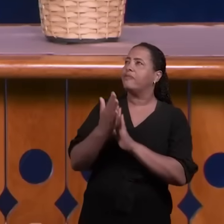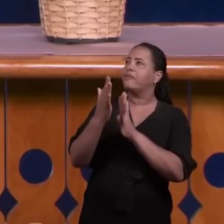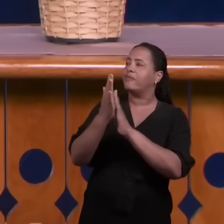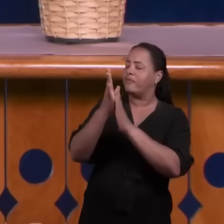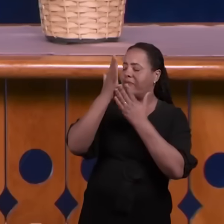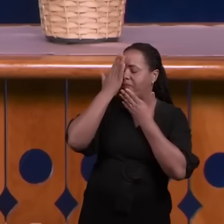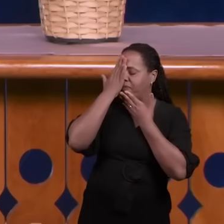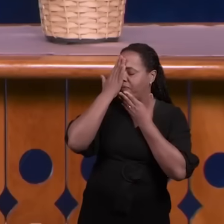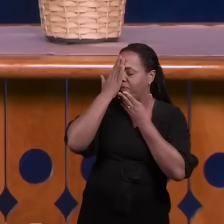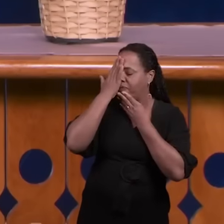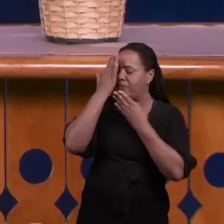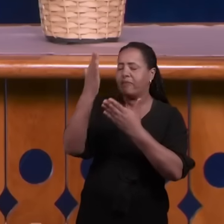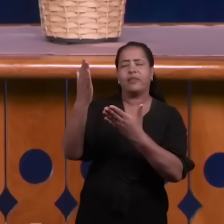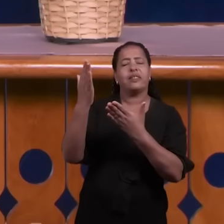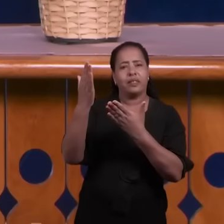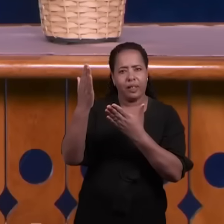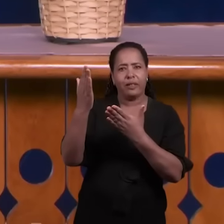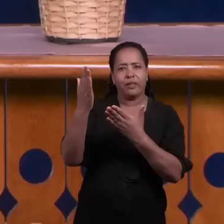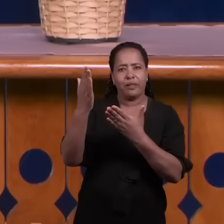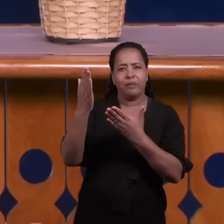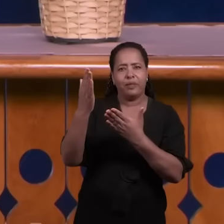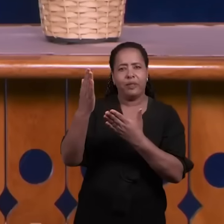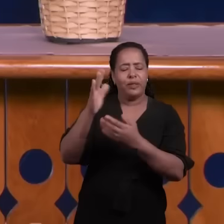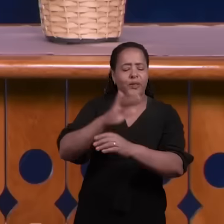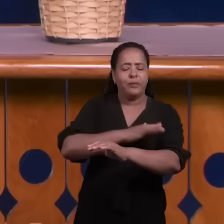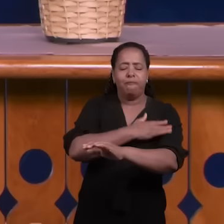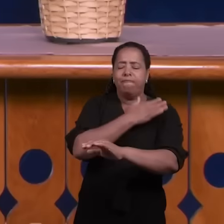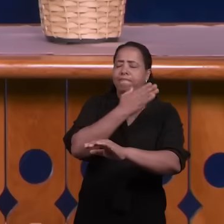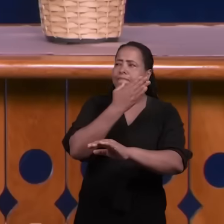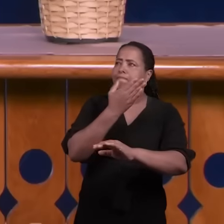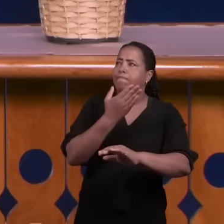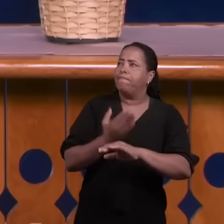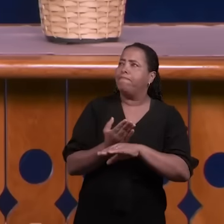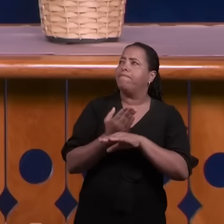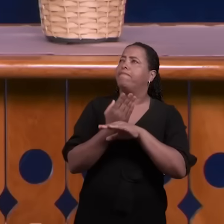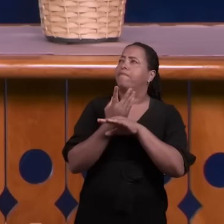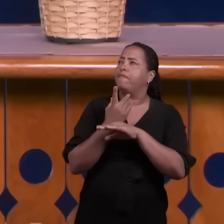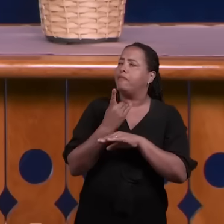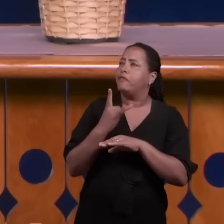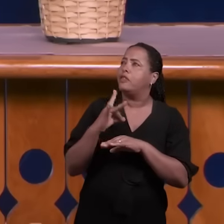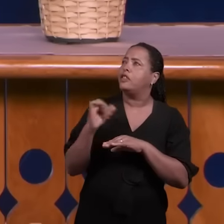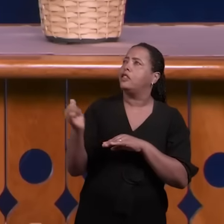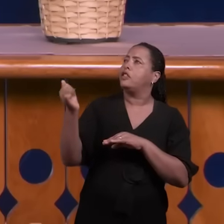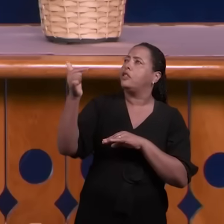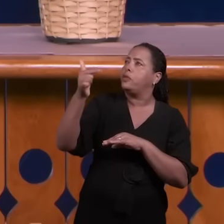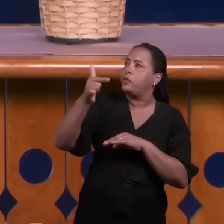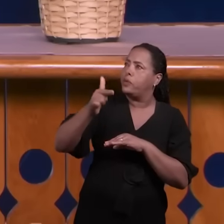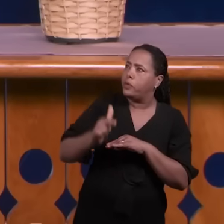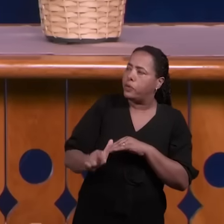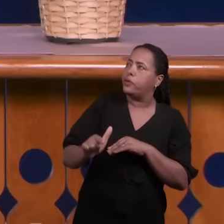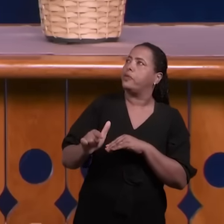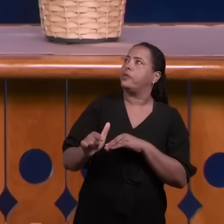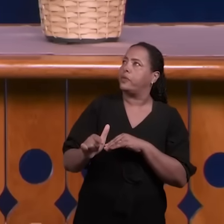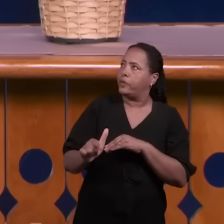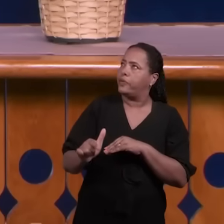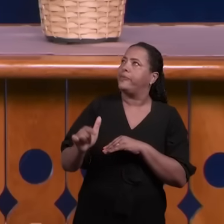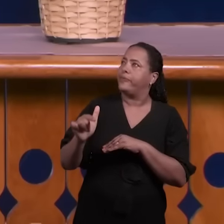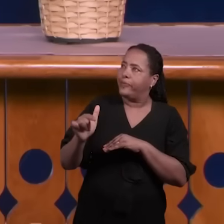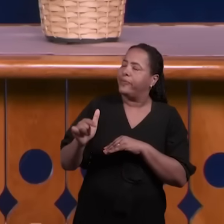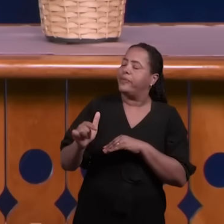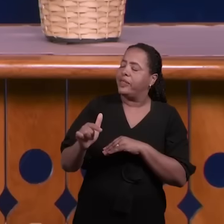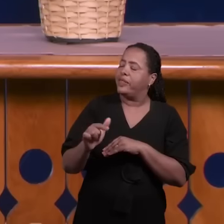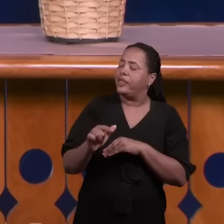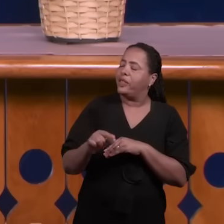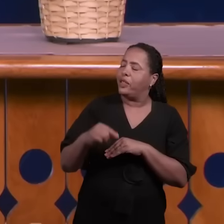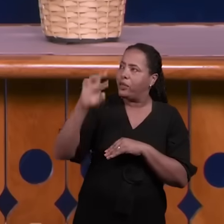Senhor, te bendizemos por mais um dia, mais uma vez, em